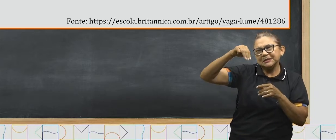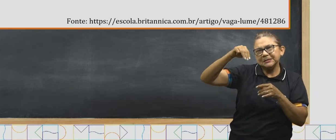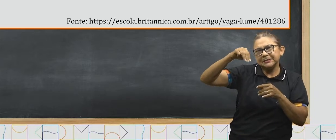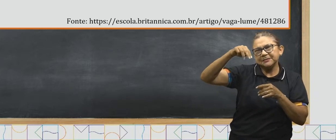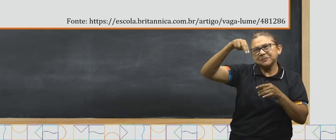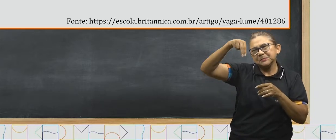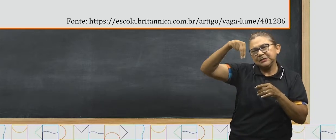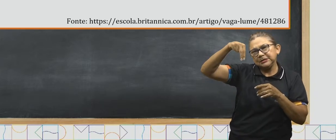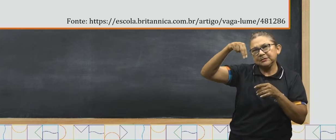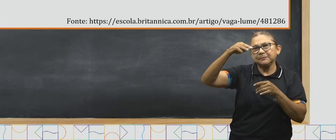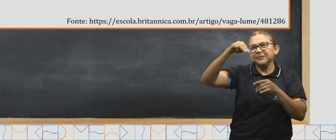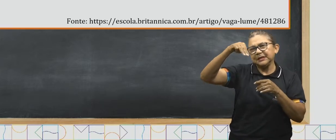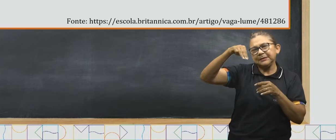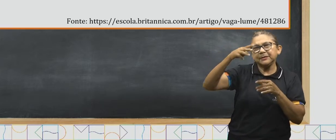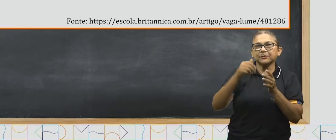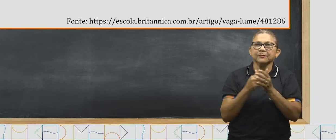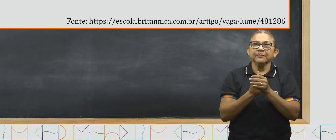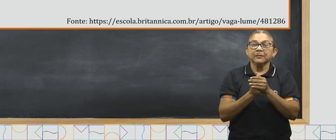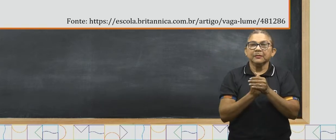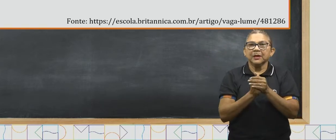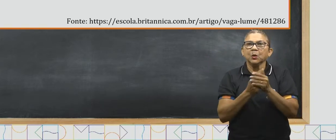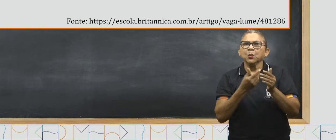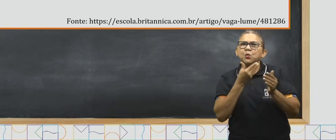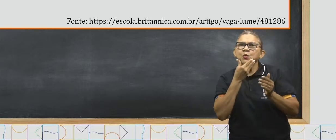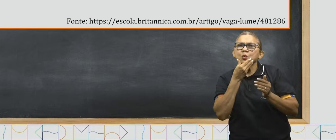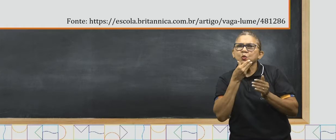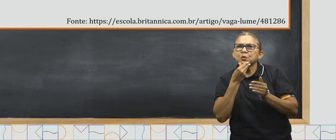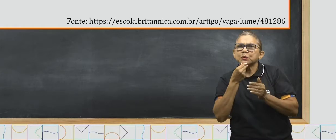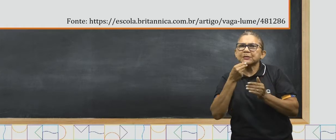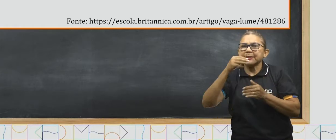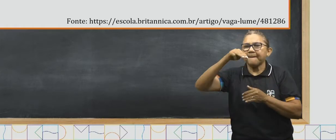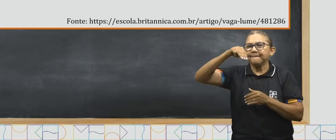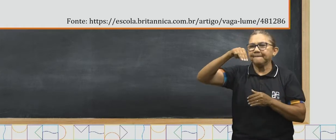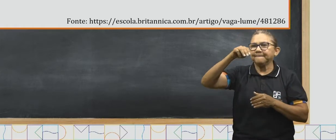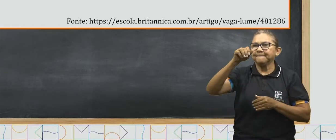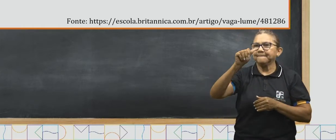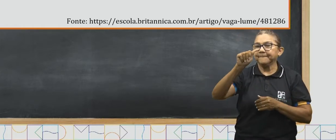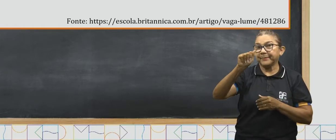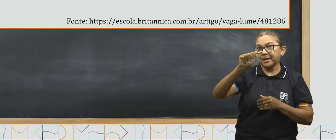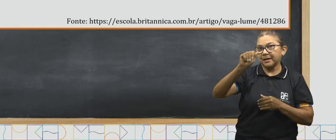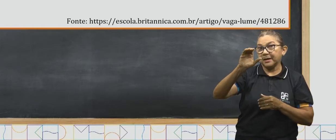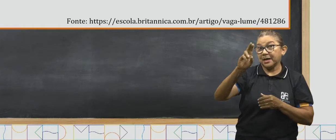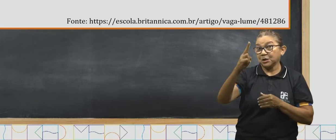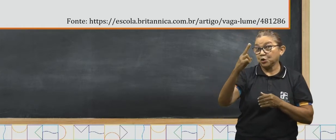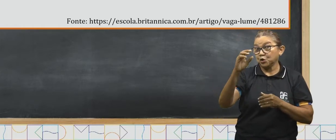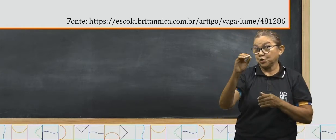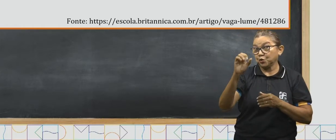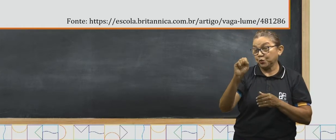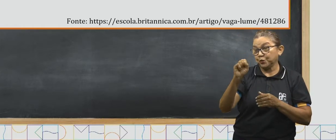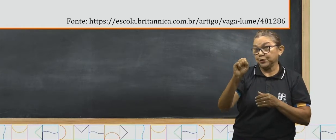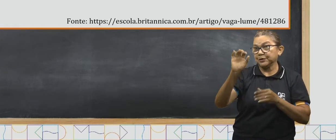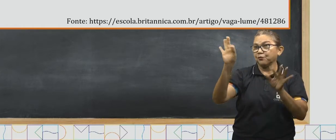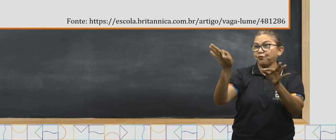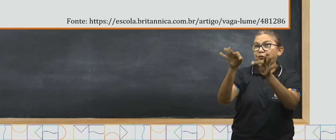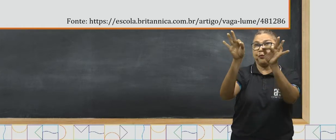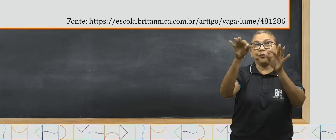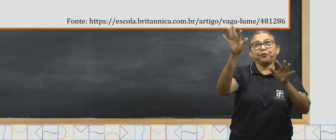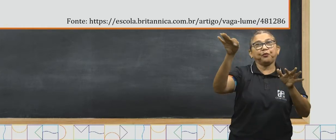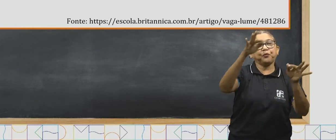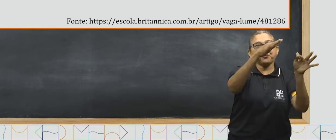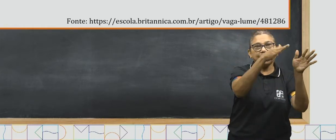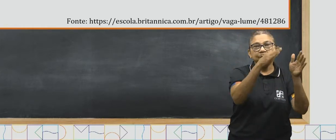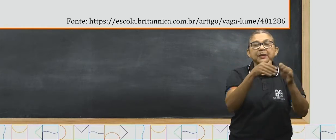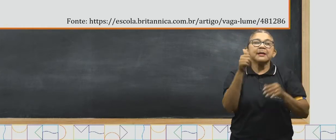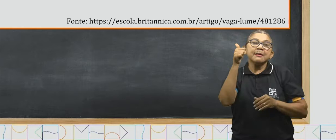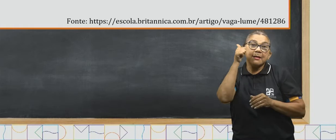milímetros. Os machos têm asas e voam ou voam muito bem. As fêmeas têm